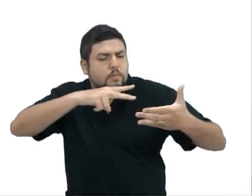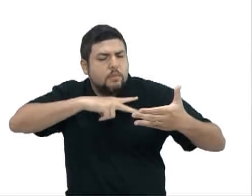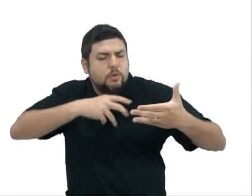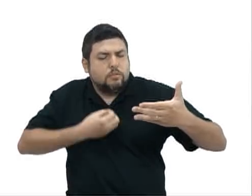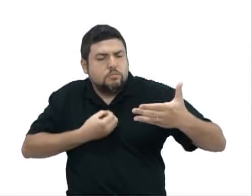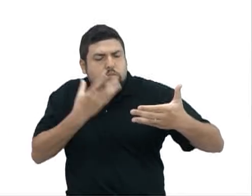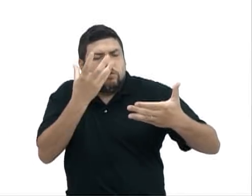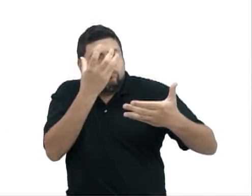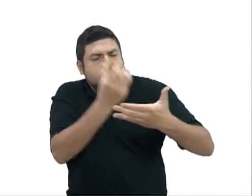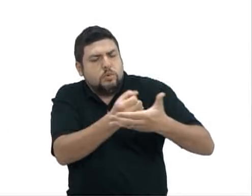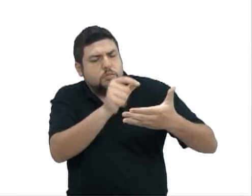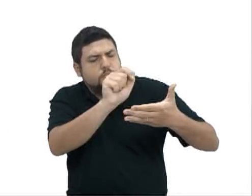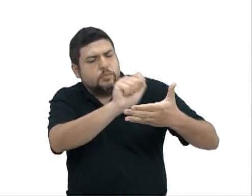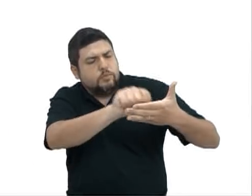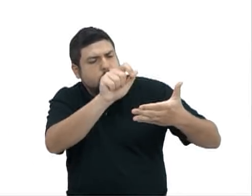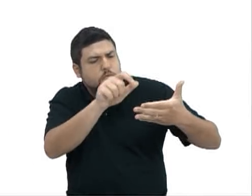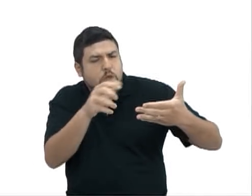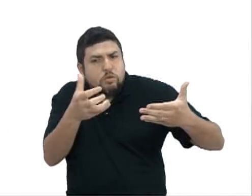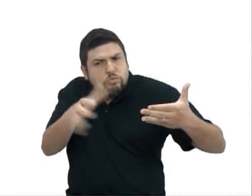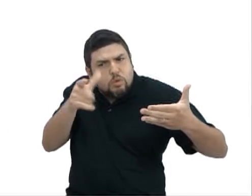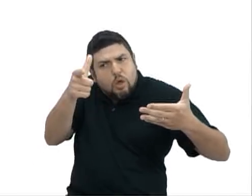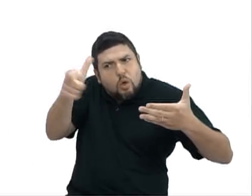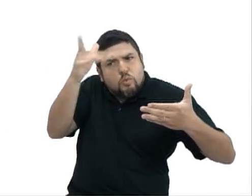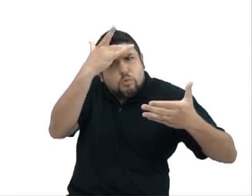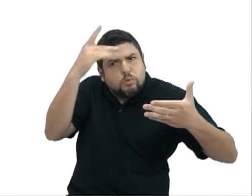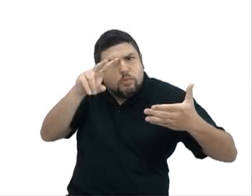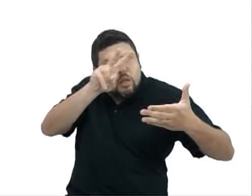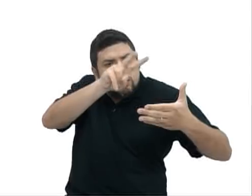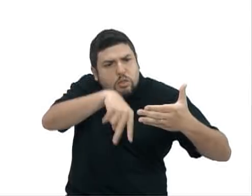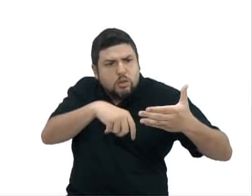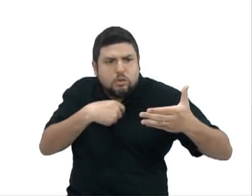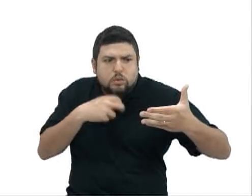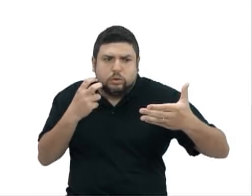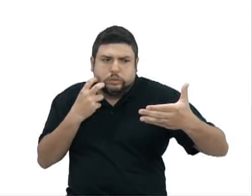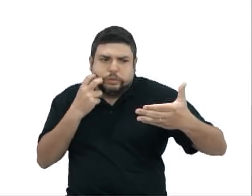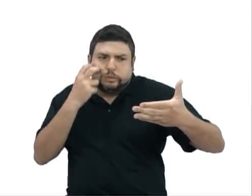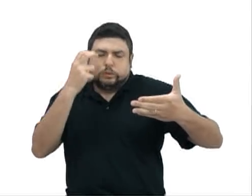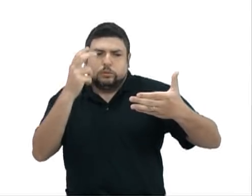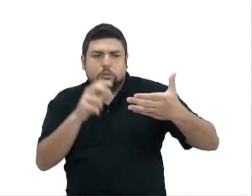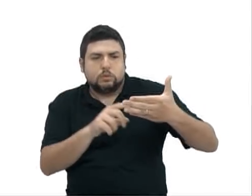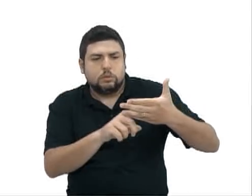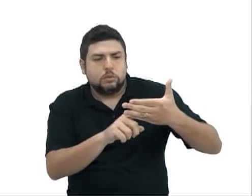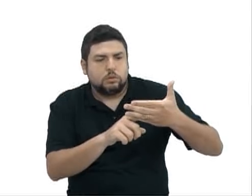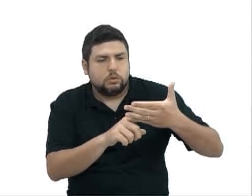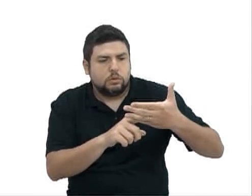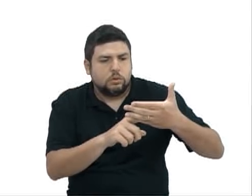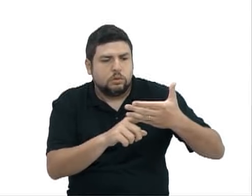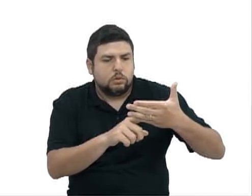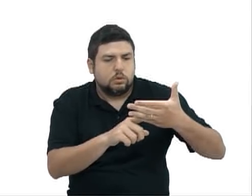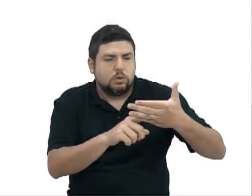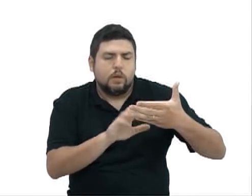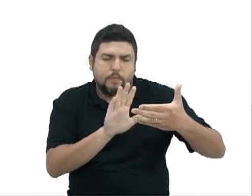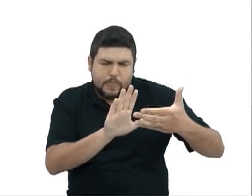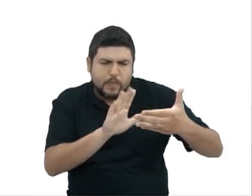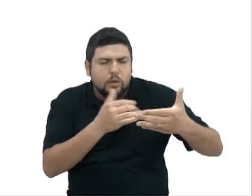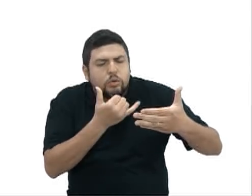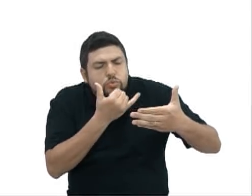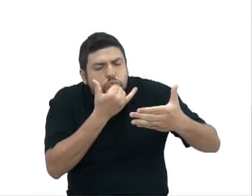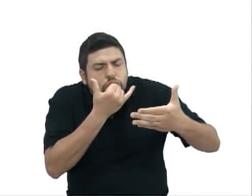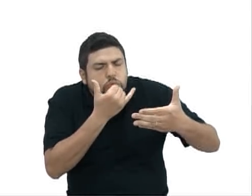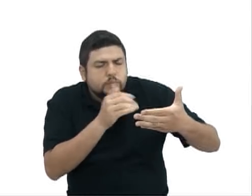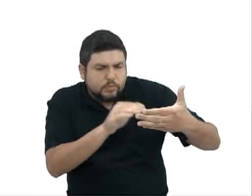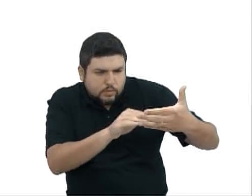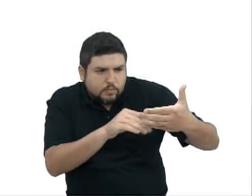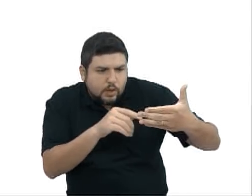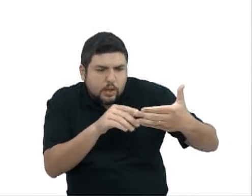quero que ninguém nunca leia. Ia morrer de tanta vergonha. Bom, agora você me dá licença, diário, que eu vou